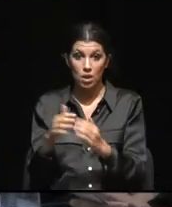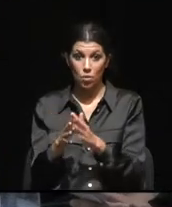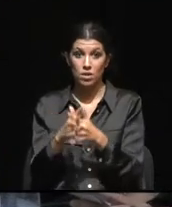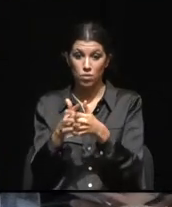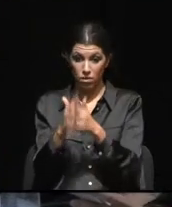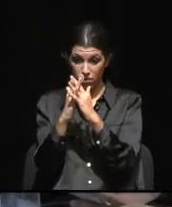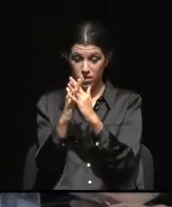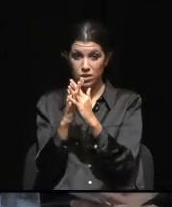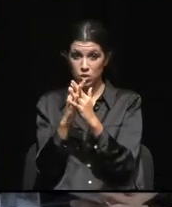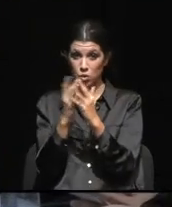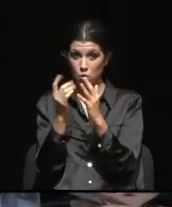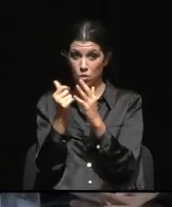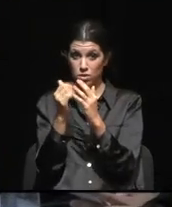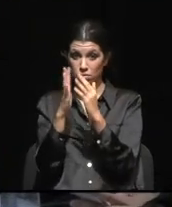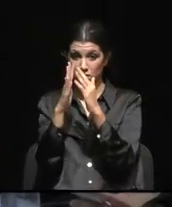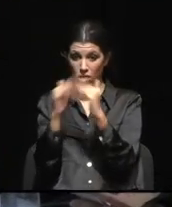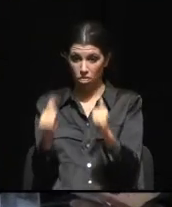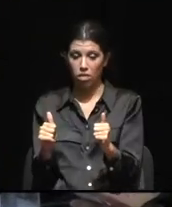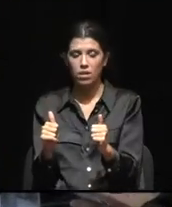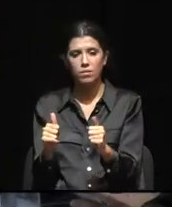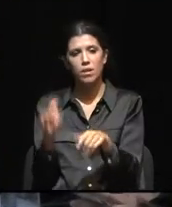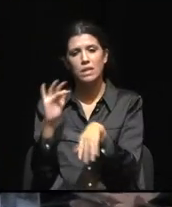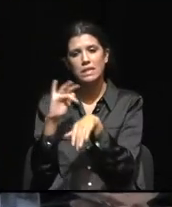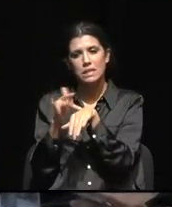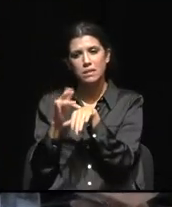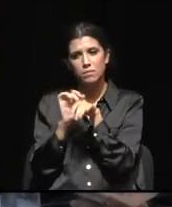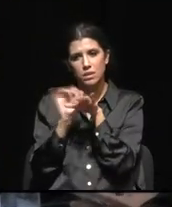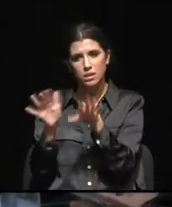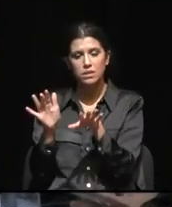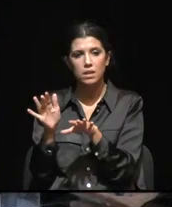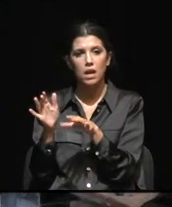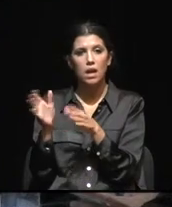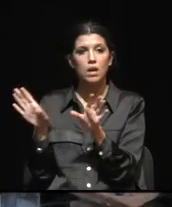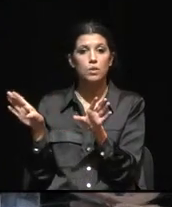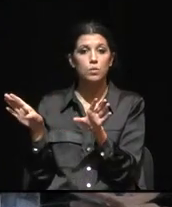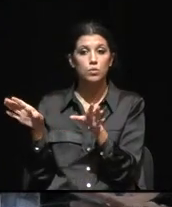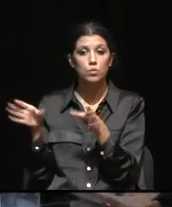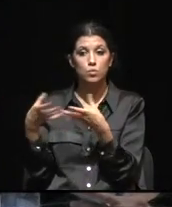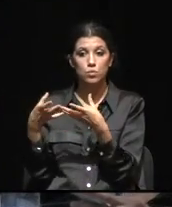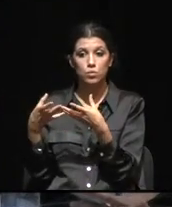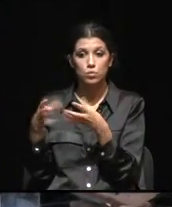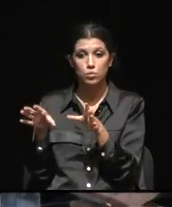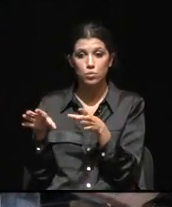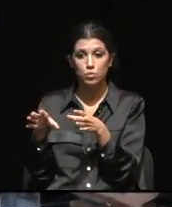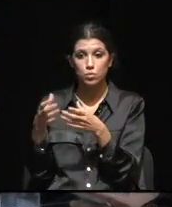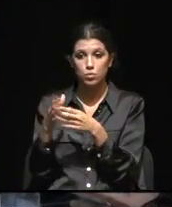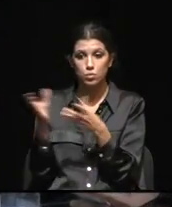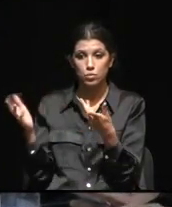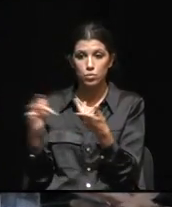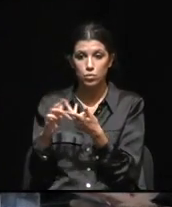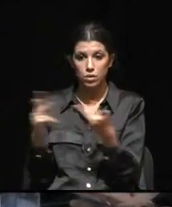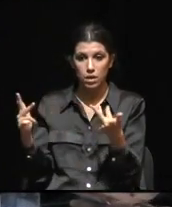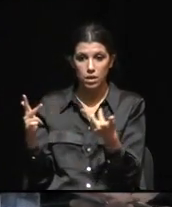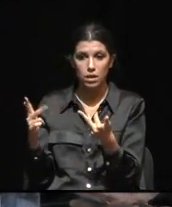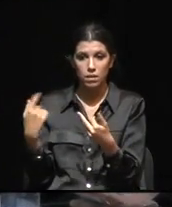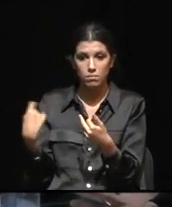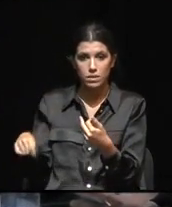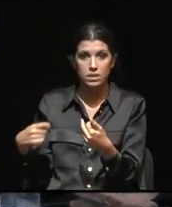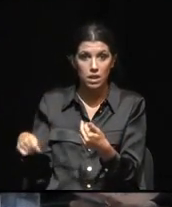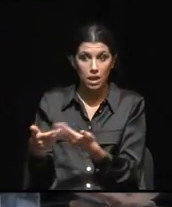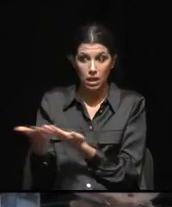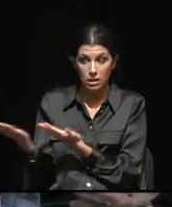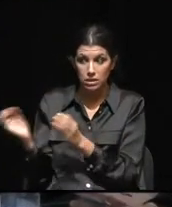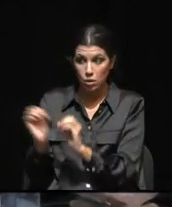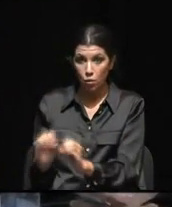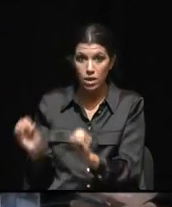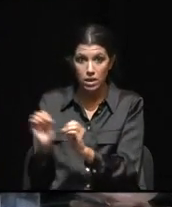derrocada e portanto era um bocadinho para sensibilizar o Executivo Municipal apesar de neste momento não estar ninguém na sala mas pelo menos fica o registo de que esta